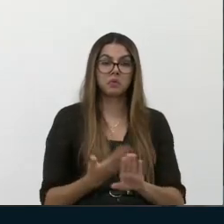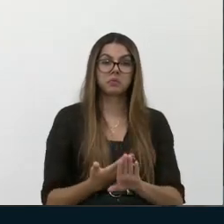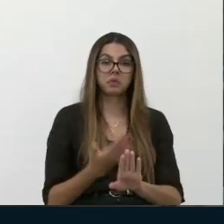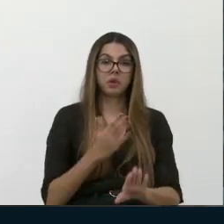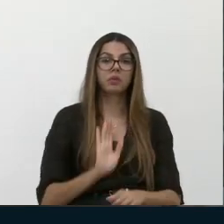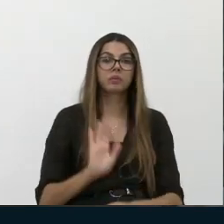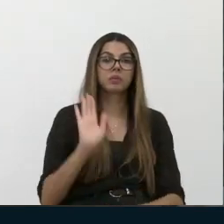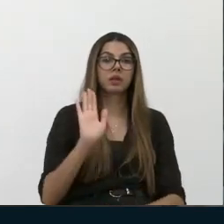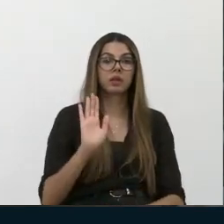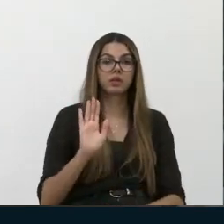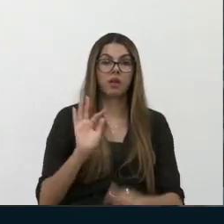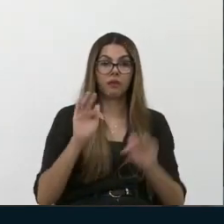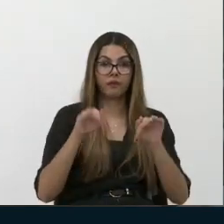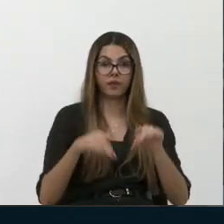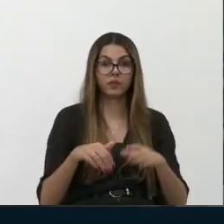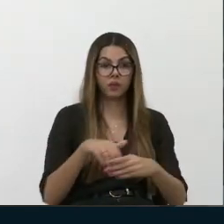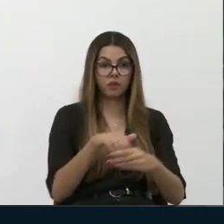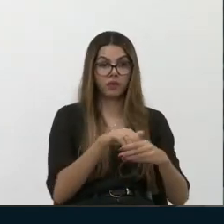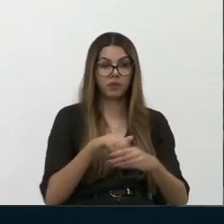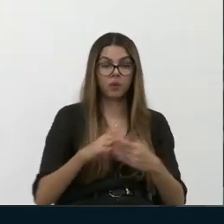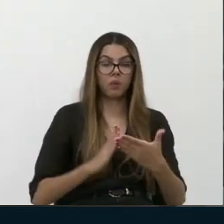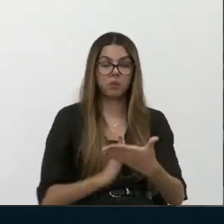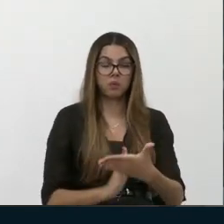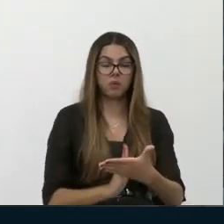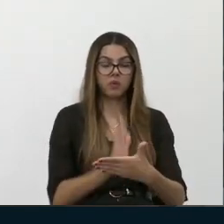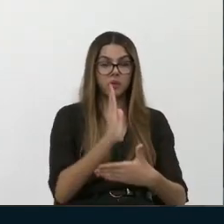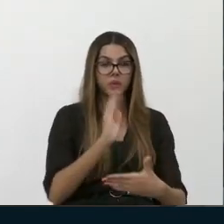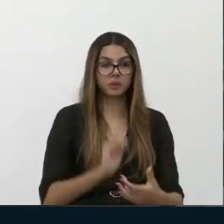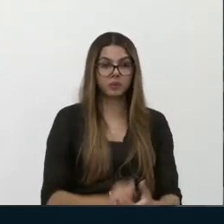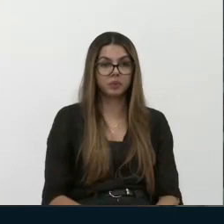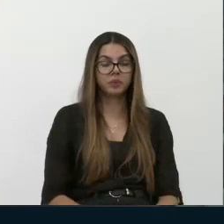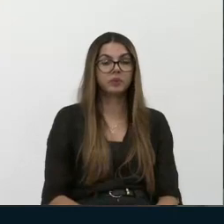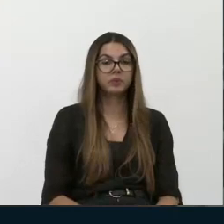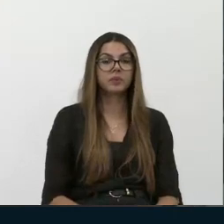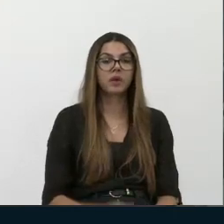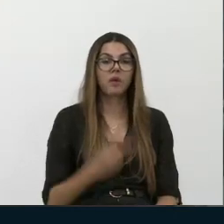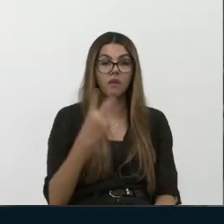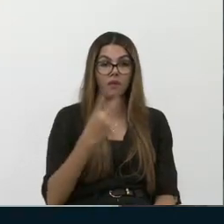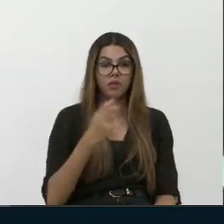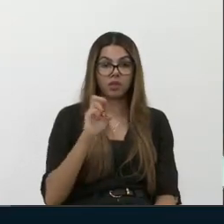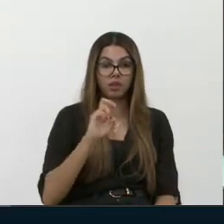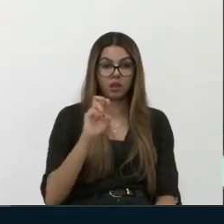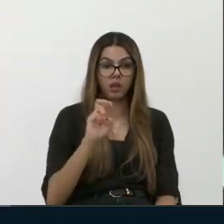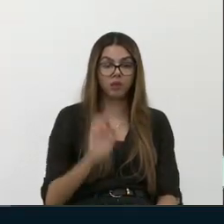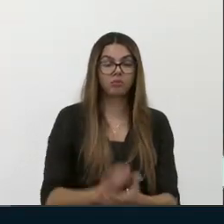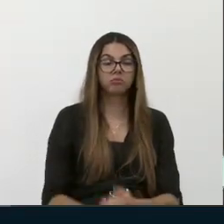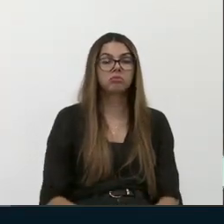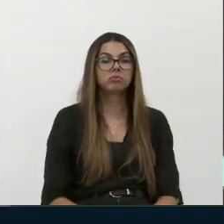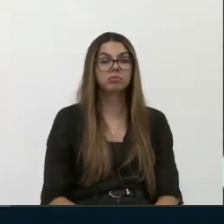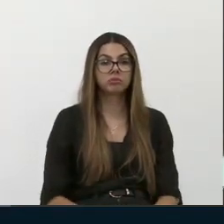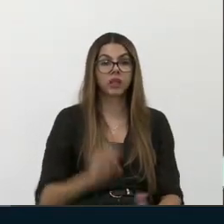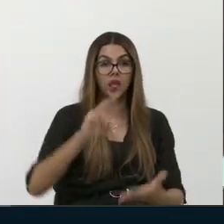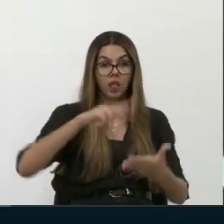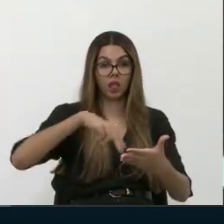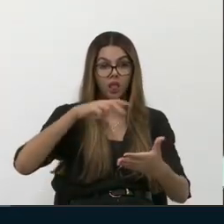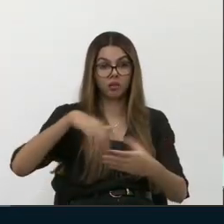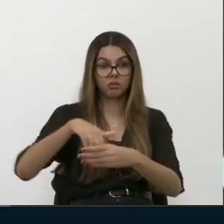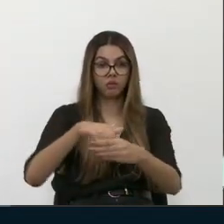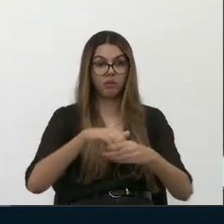Encerrada a votação, aprovado, encaminhe-se. Item 25. Leitura, discussão e votação do requerimento de